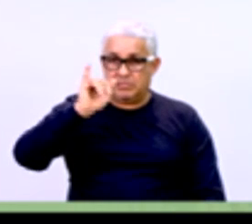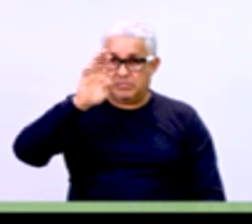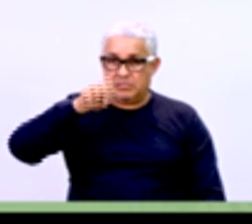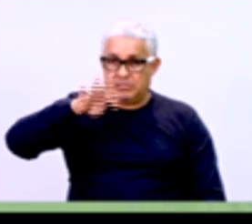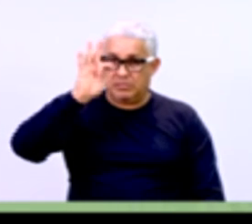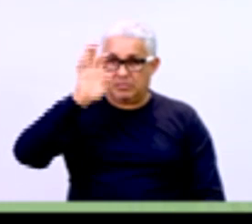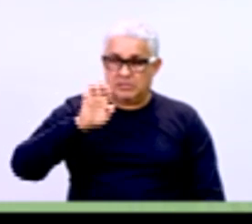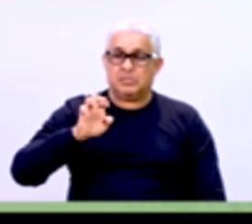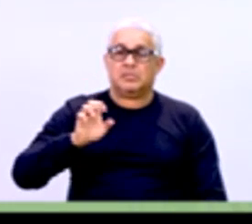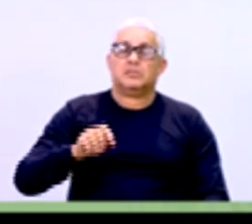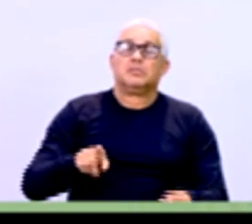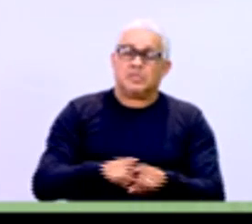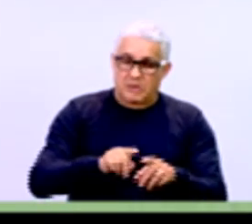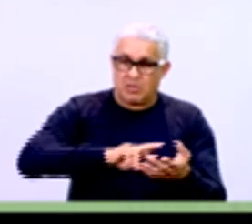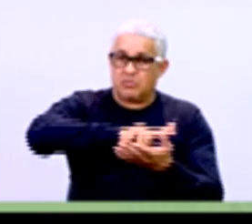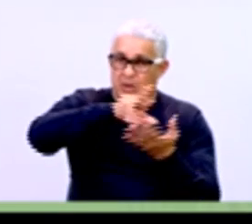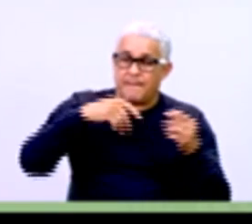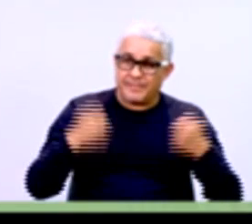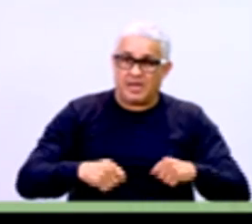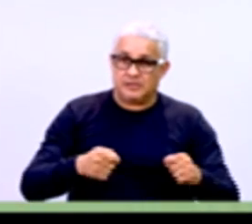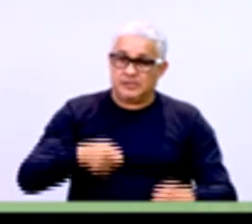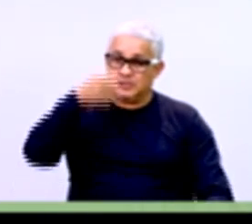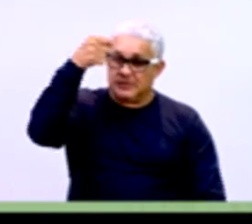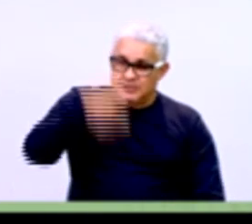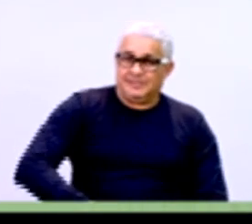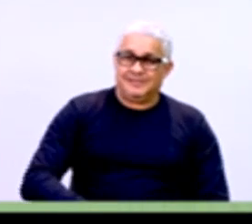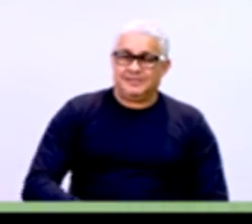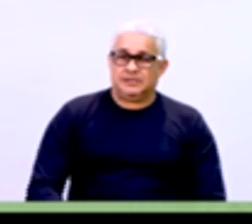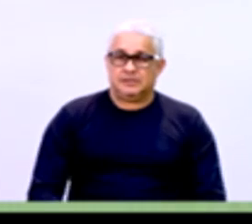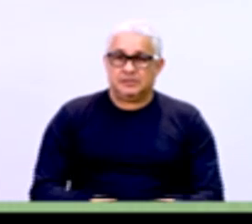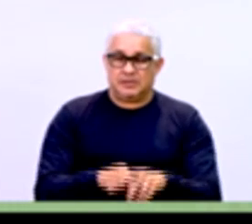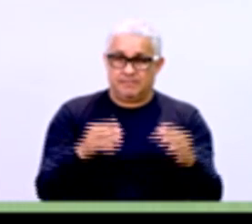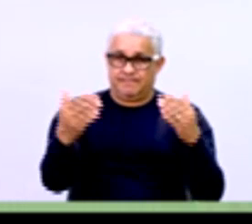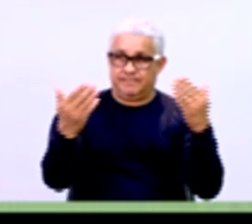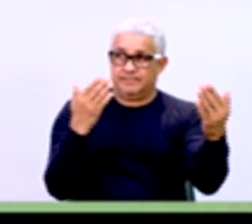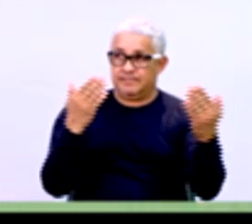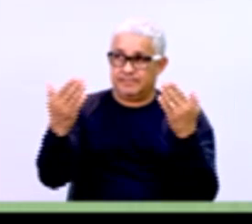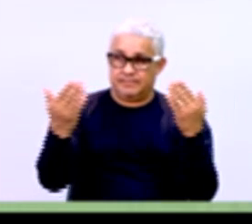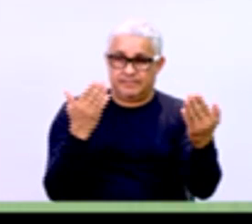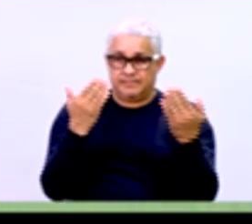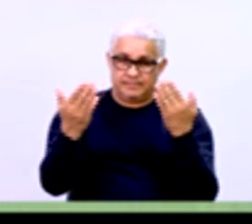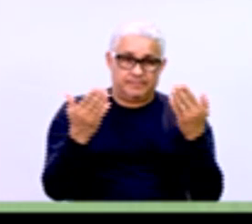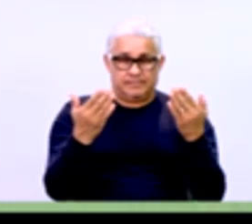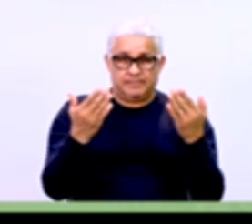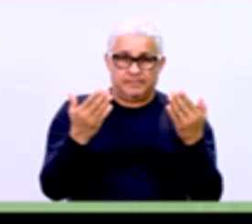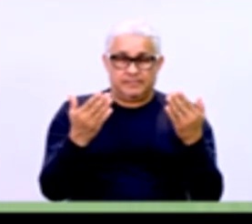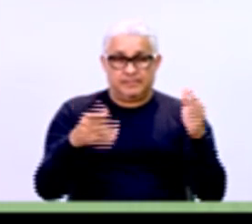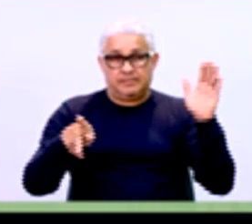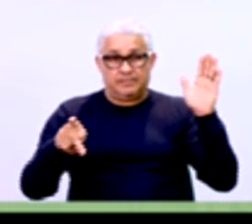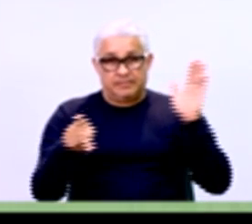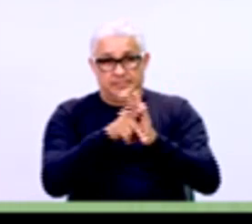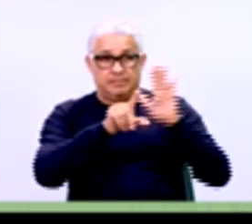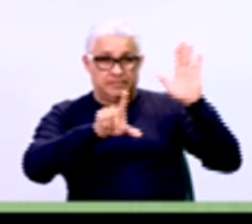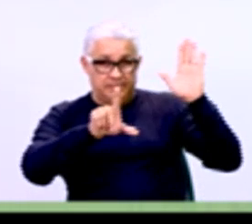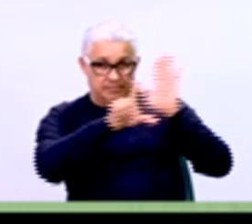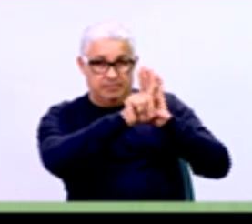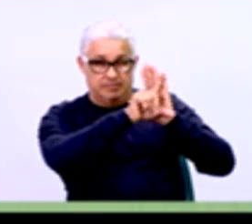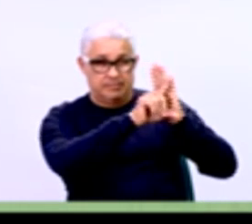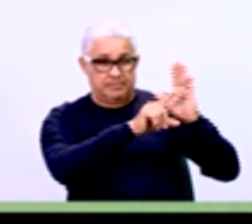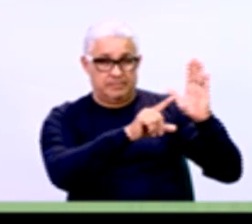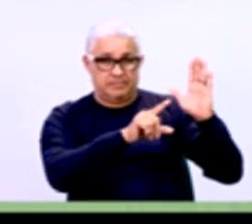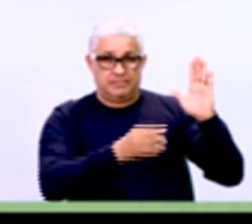de Resíduos Sólidos, mas ele deve cumprir analisando essa questão da legislação vigente.